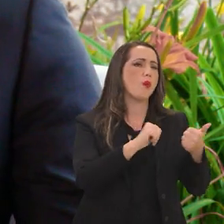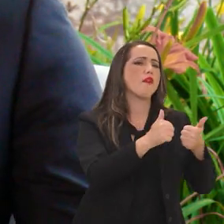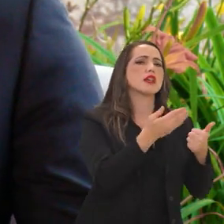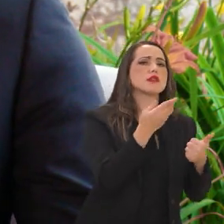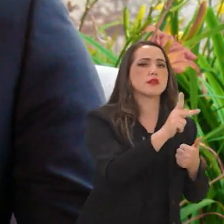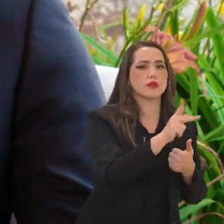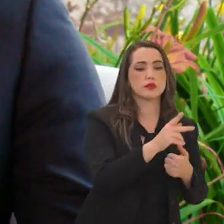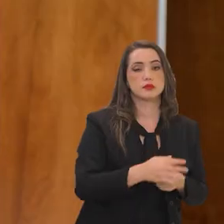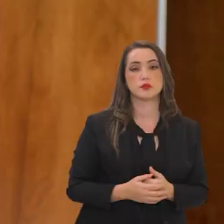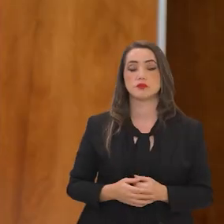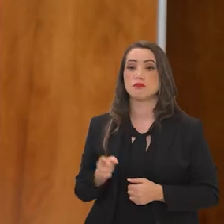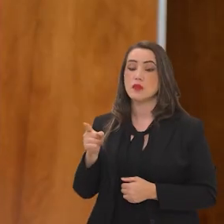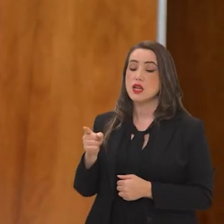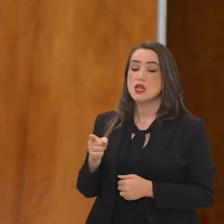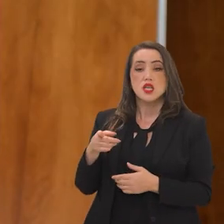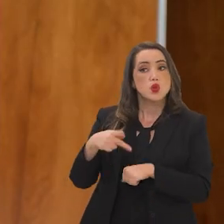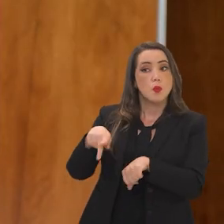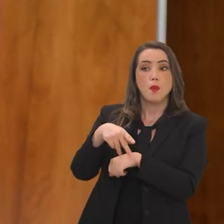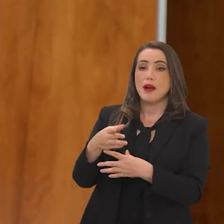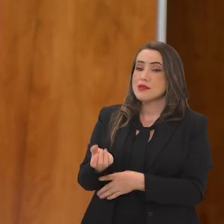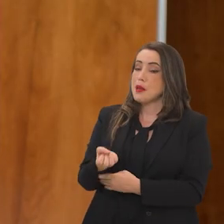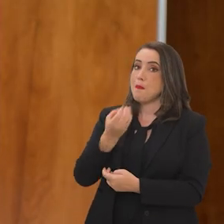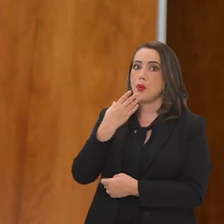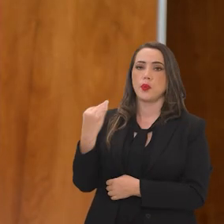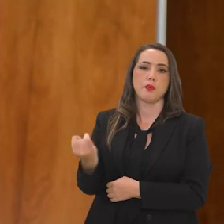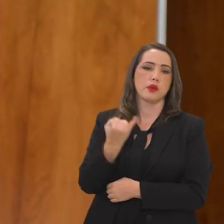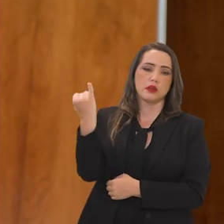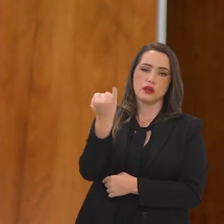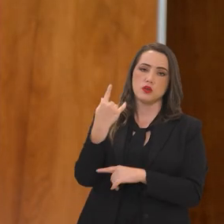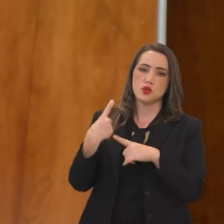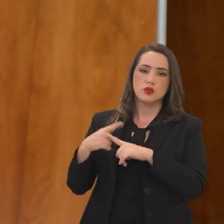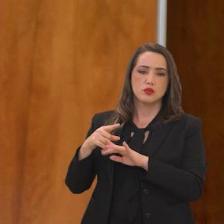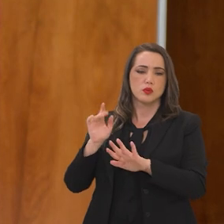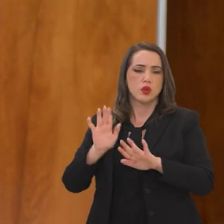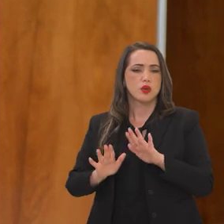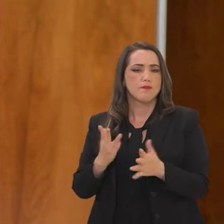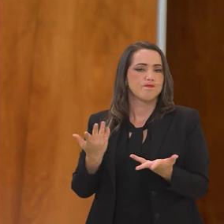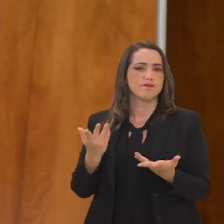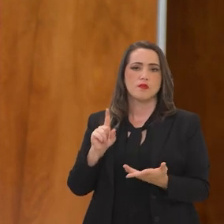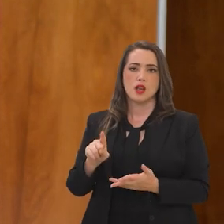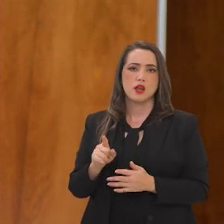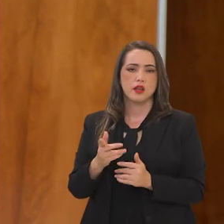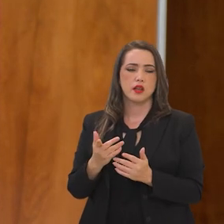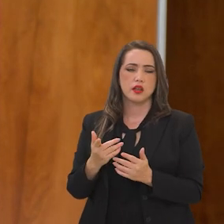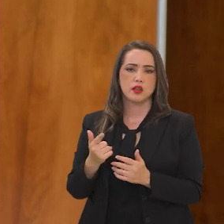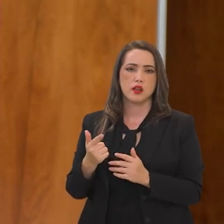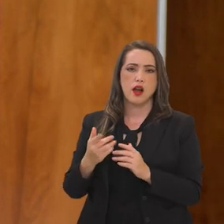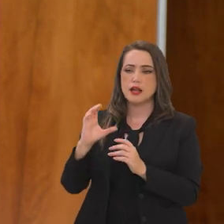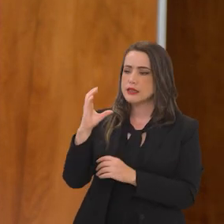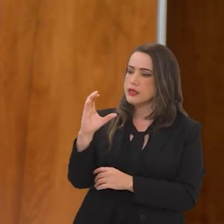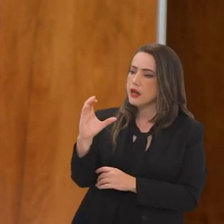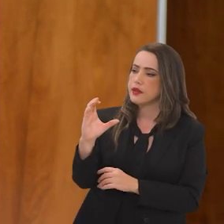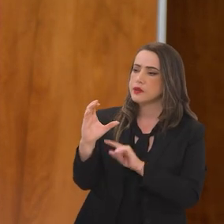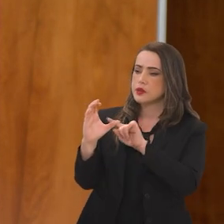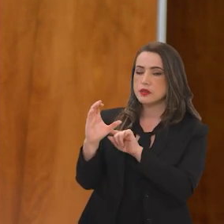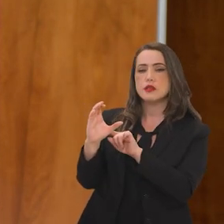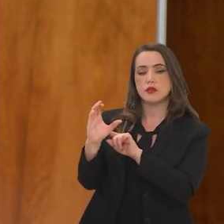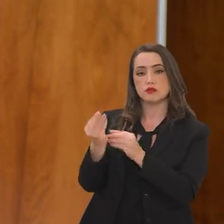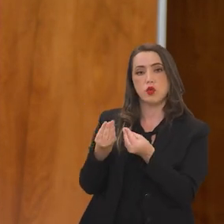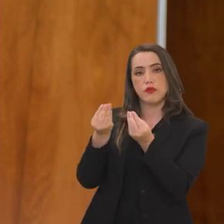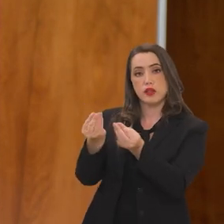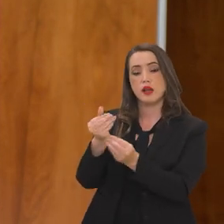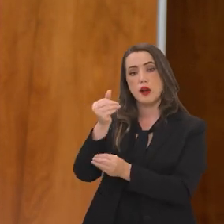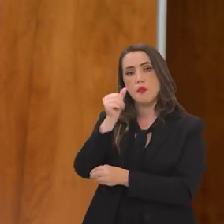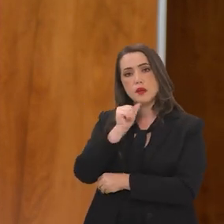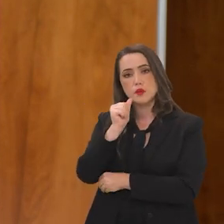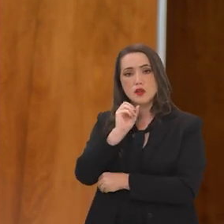Analisa isso eu acho que isso para o país é bastante importante né Eu acho que não não abrir a ciência né A academia para as